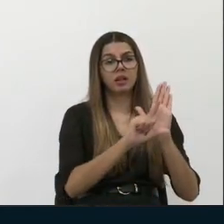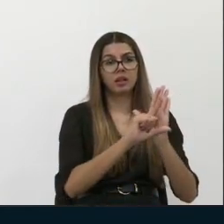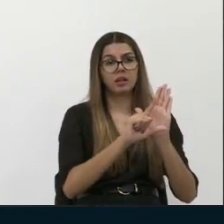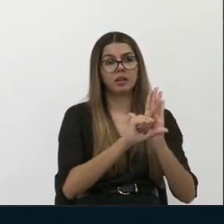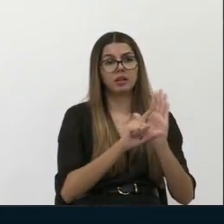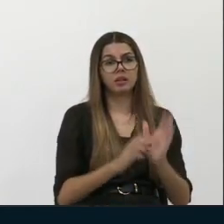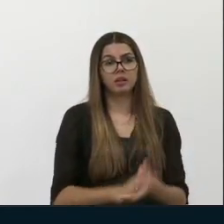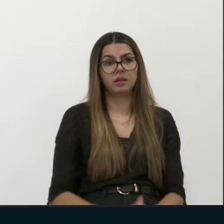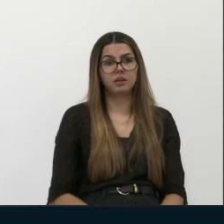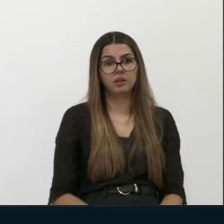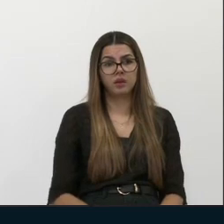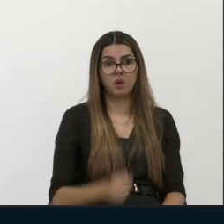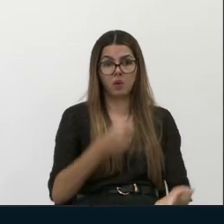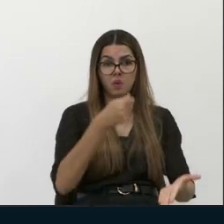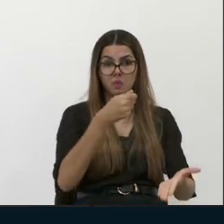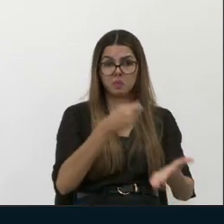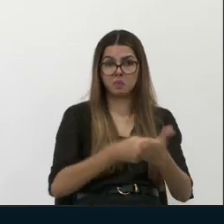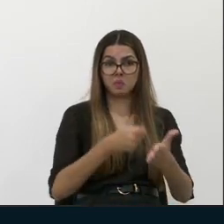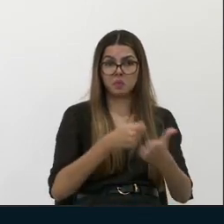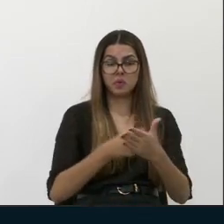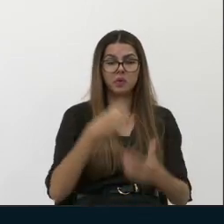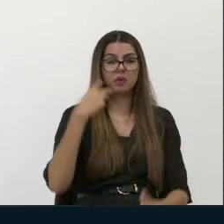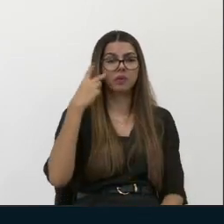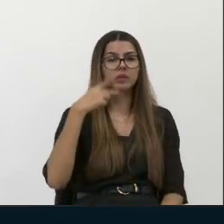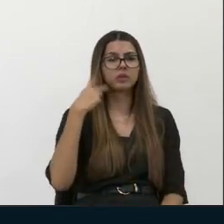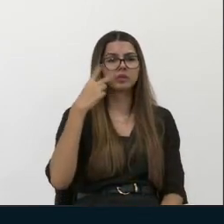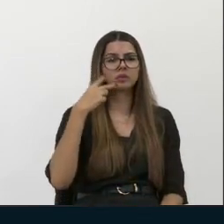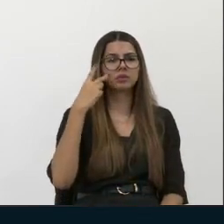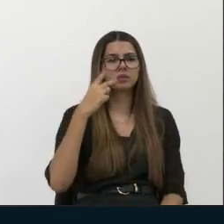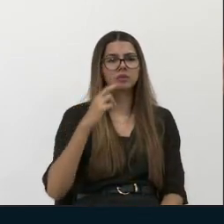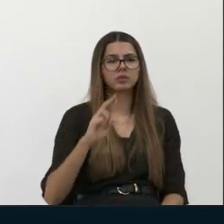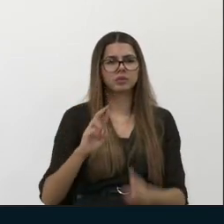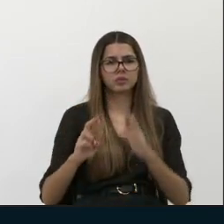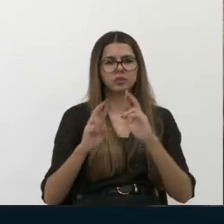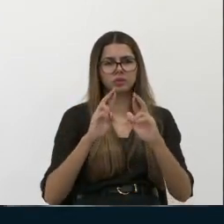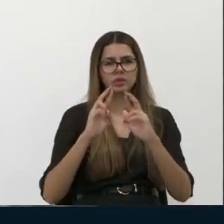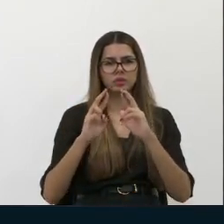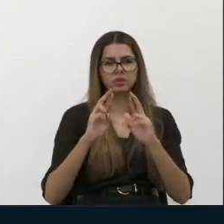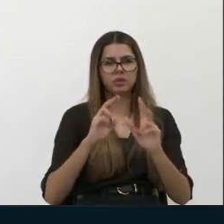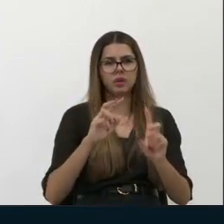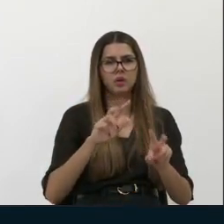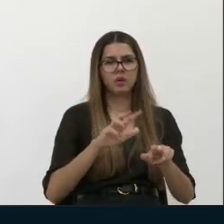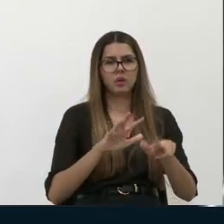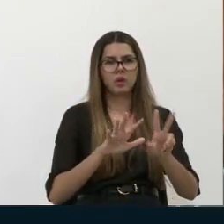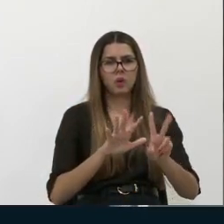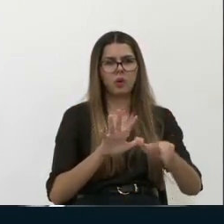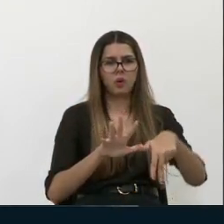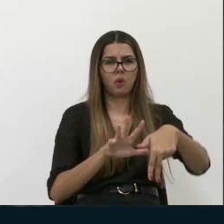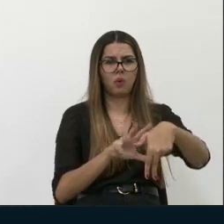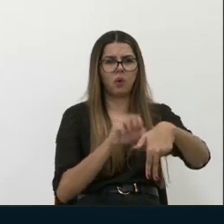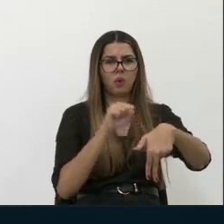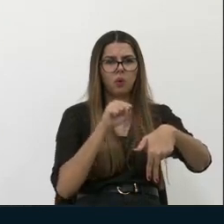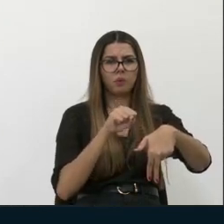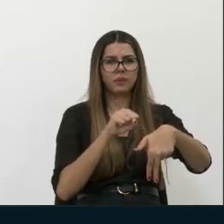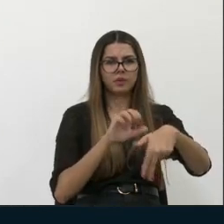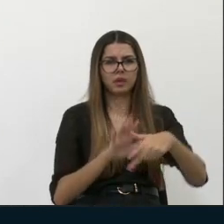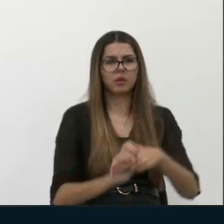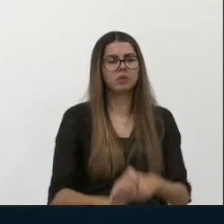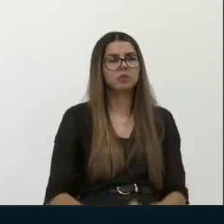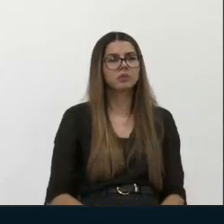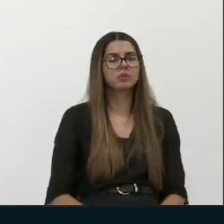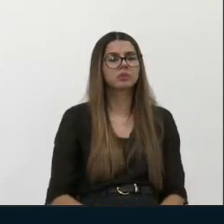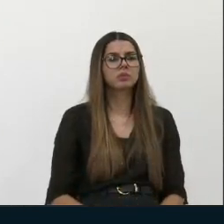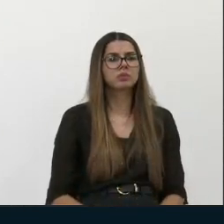que obriga os vereadores a investigar corrupção no executivo quando o vereador acusa a corrupção?